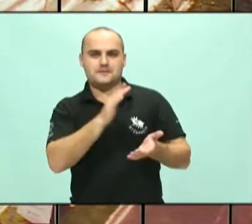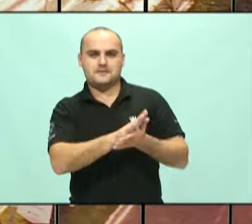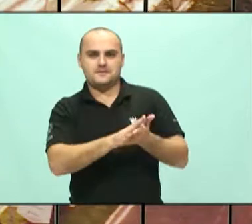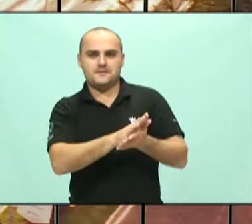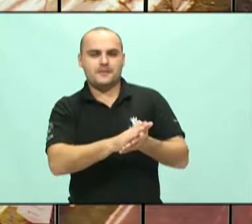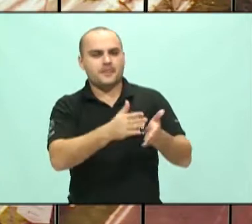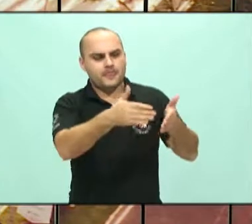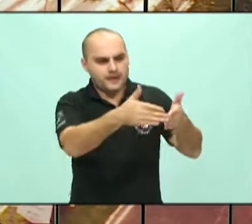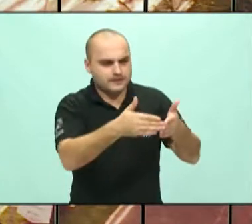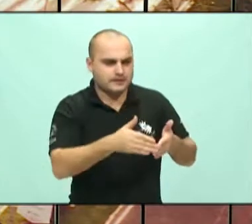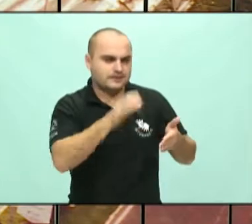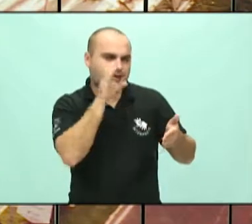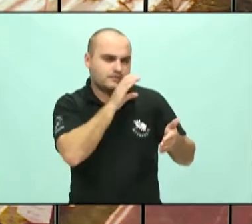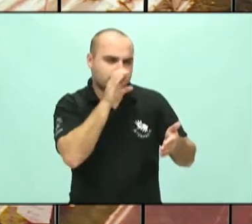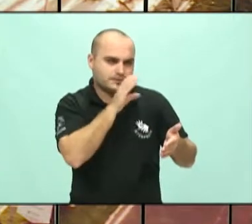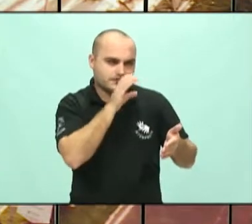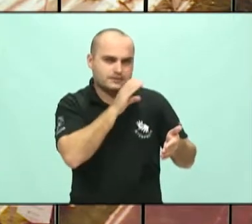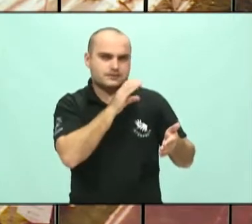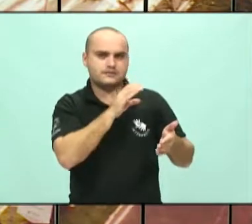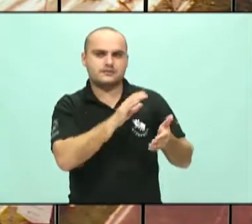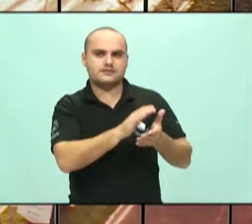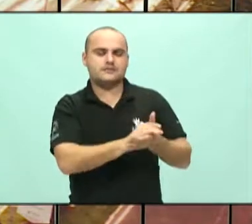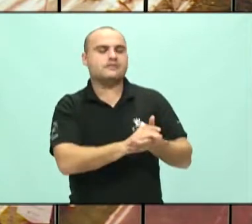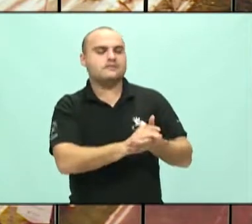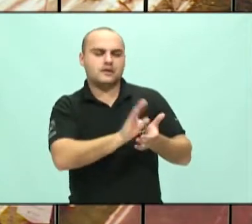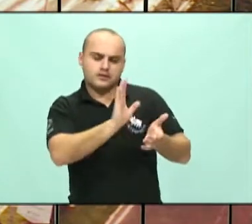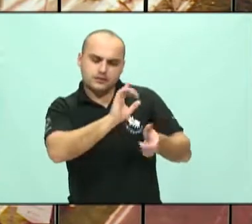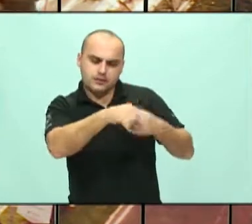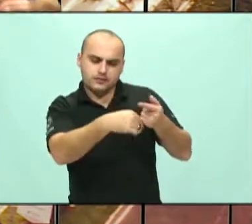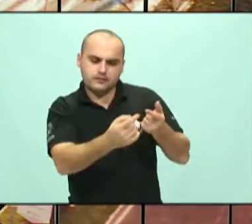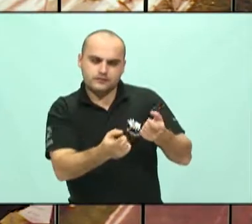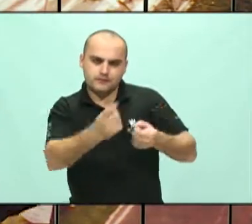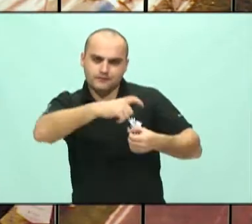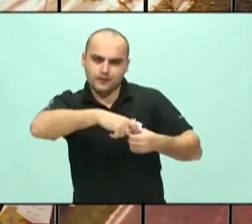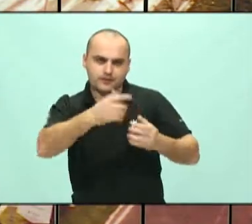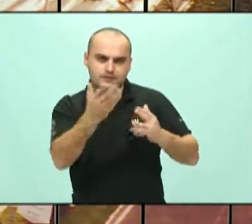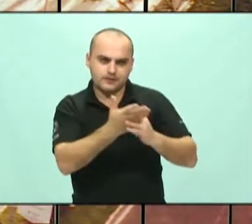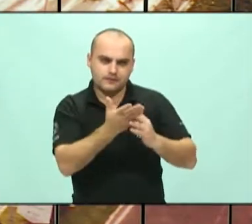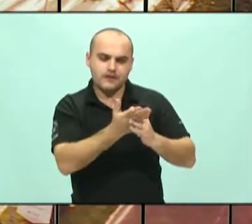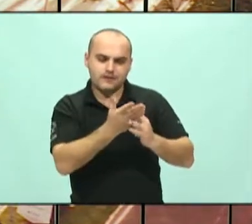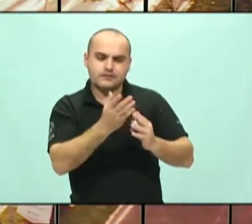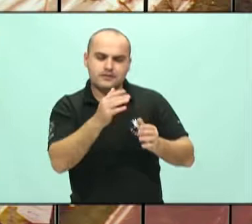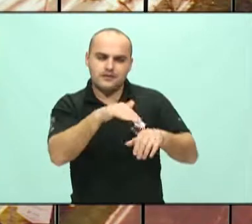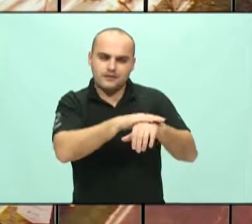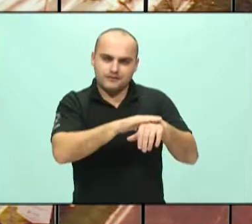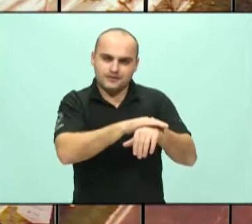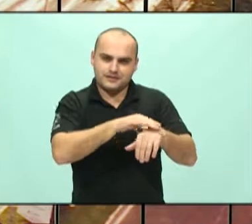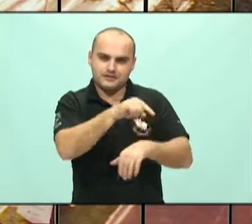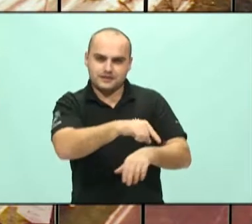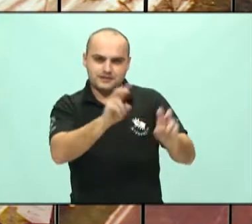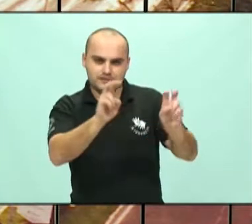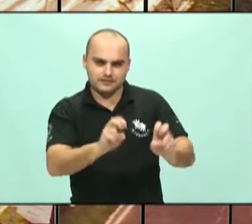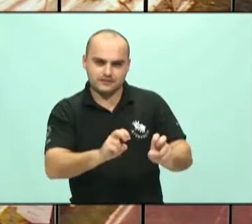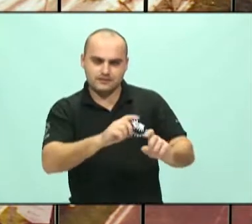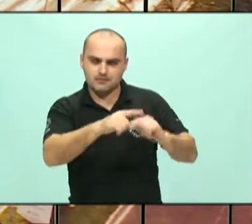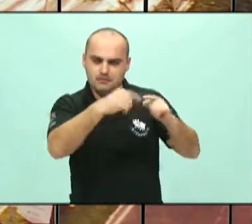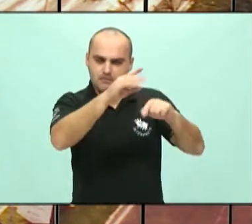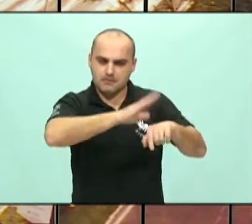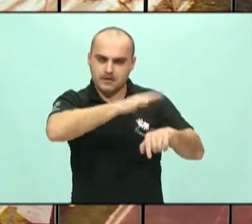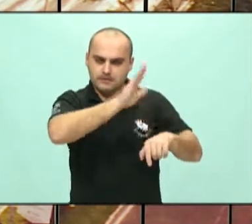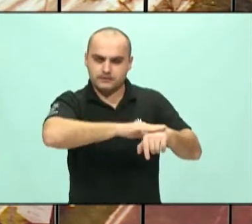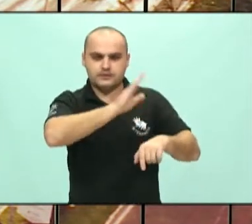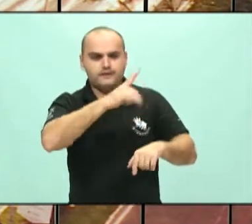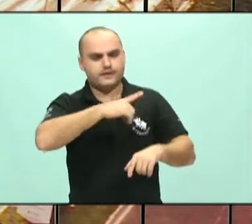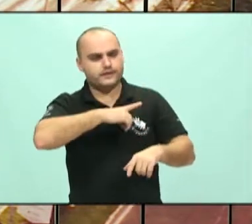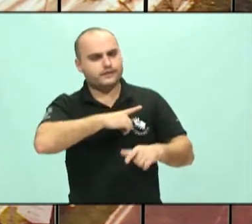peço licença ao senhor, e à senhora, nós vamos a um rápido intervalinho. Voltamos na sequência falando sobre esse assunto e mais outros tantos aqui, que vai ficar